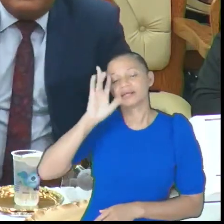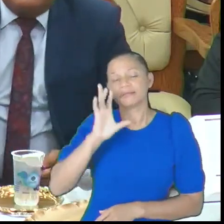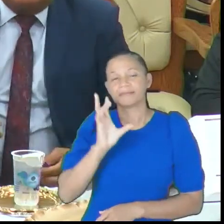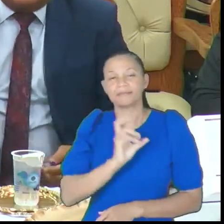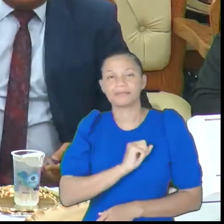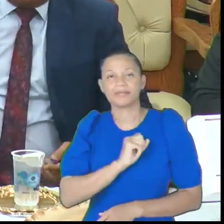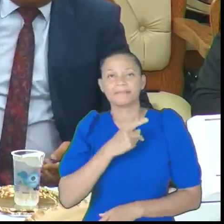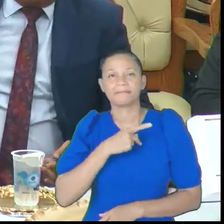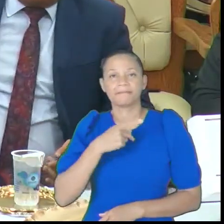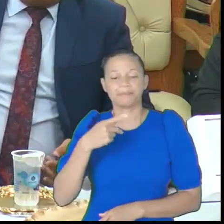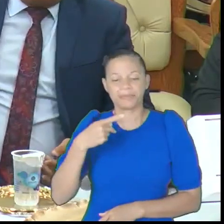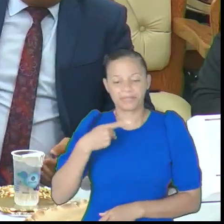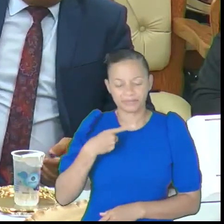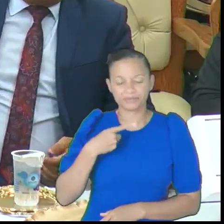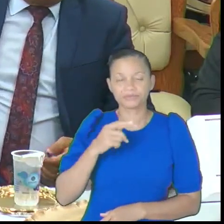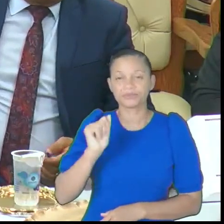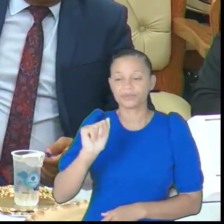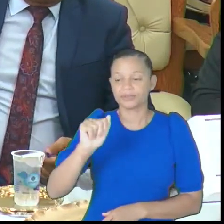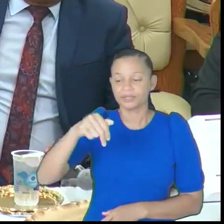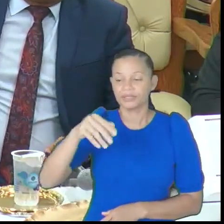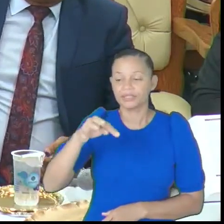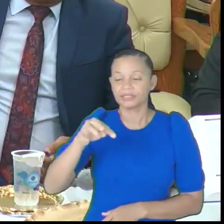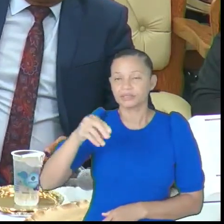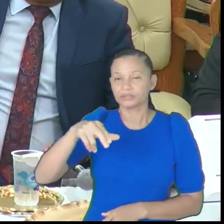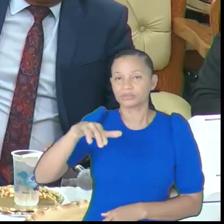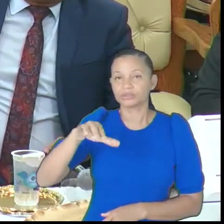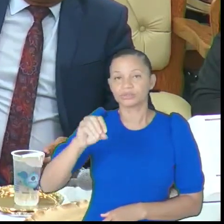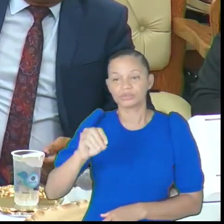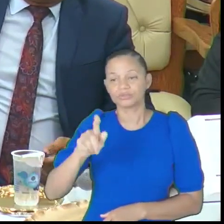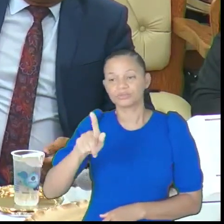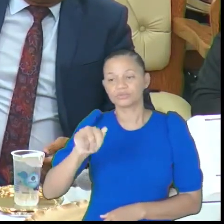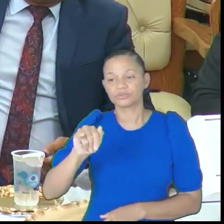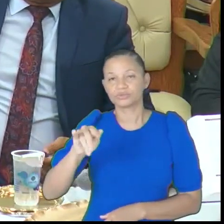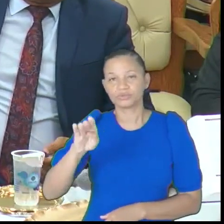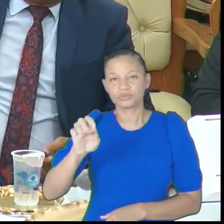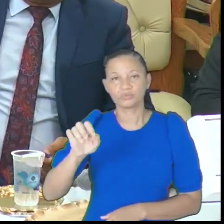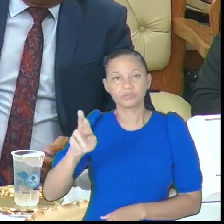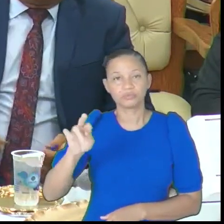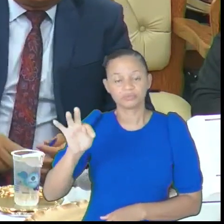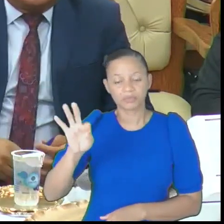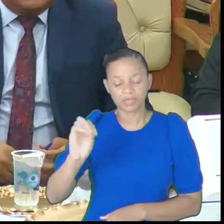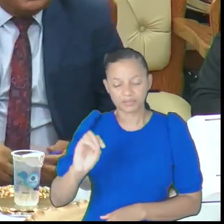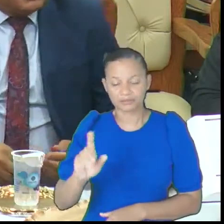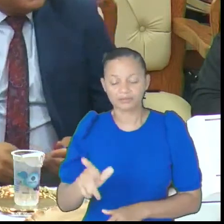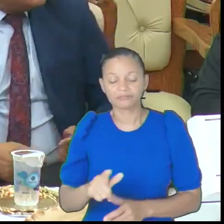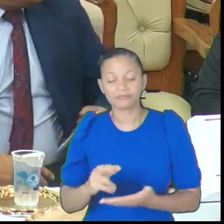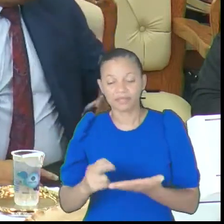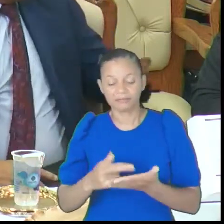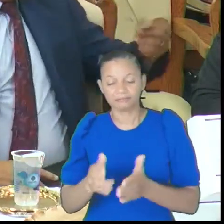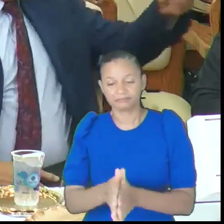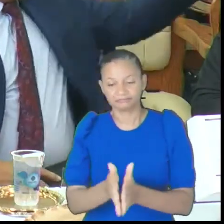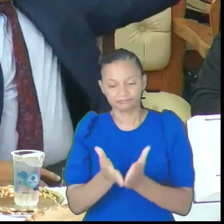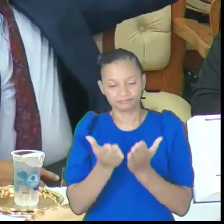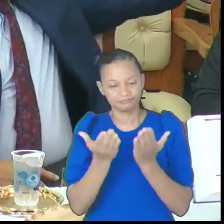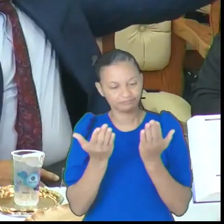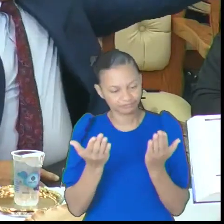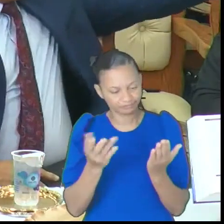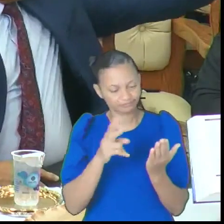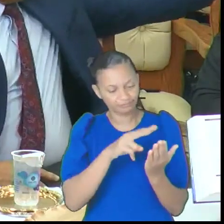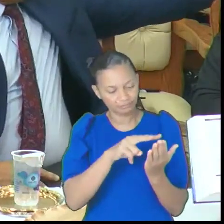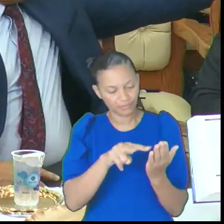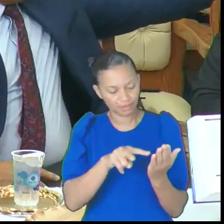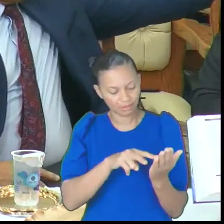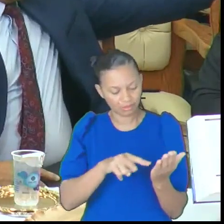pastor Antônio Gilberto. Quando eu abri aquela revista e vi logo embaixo